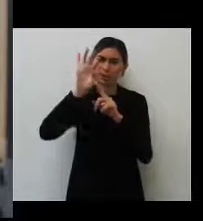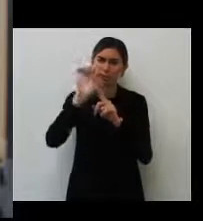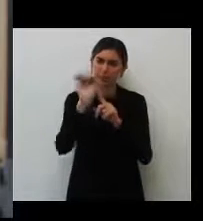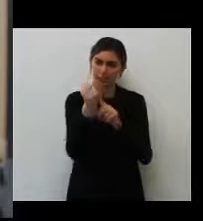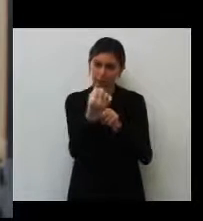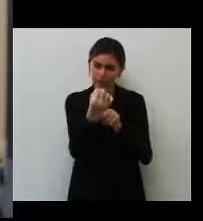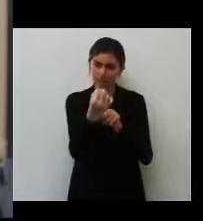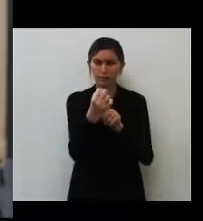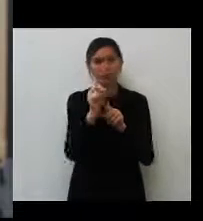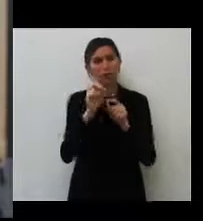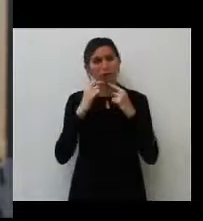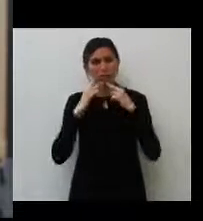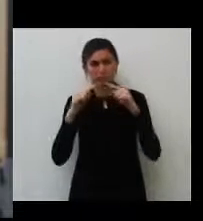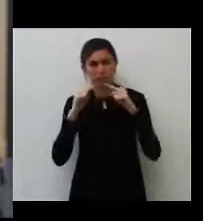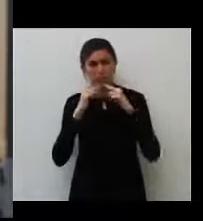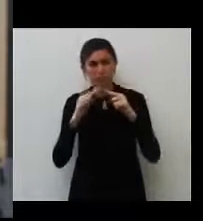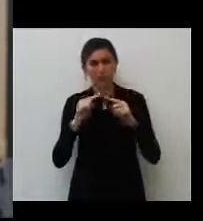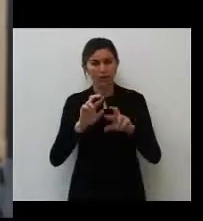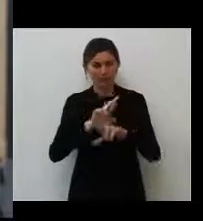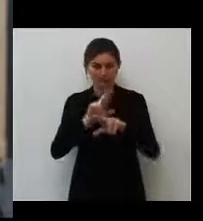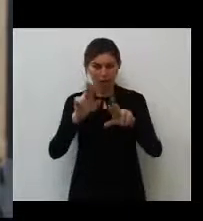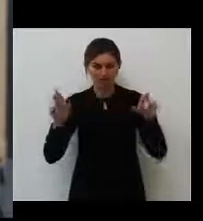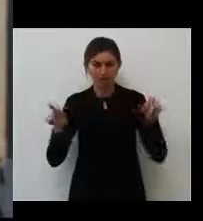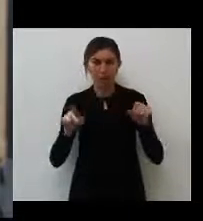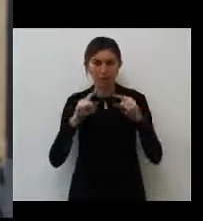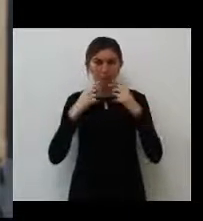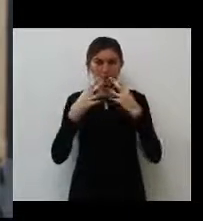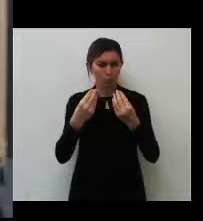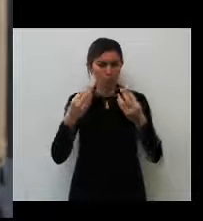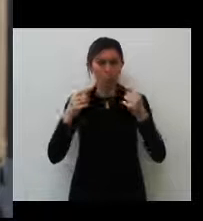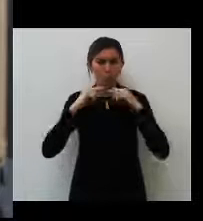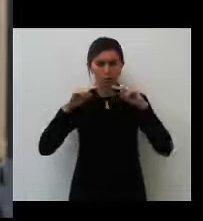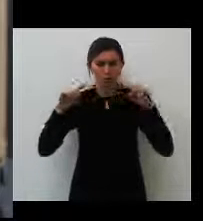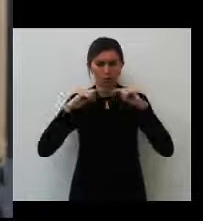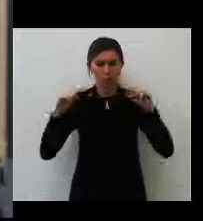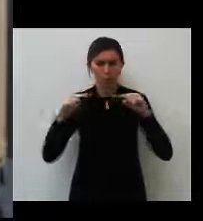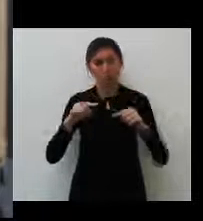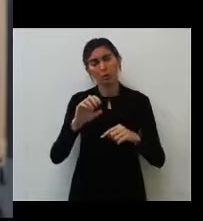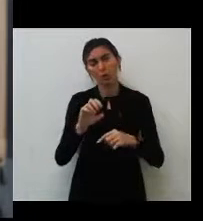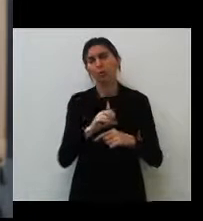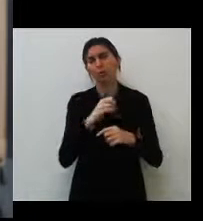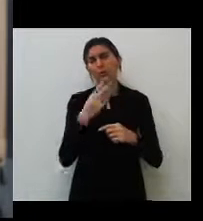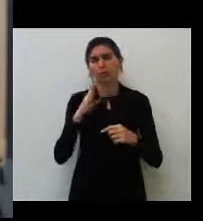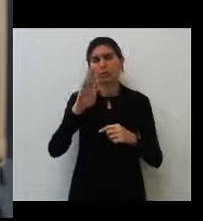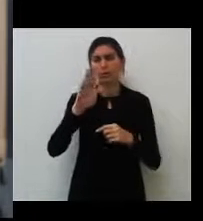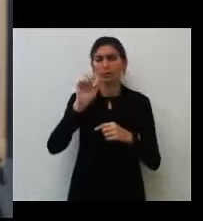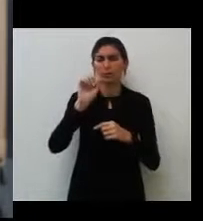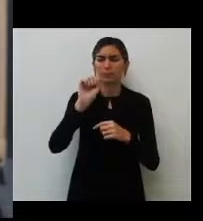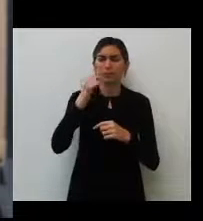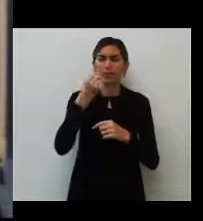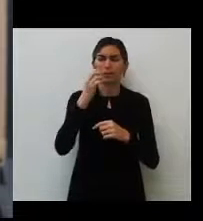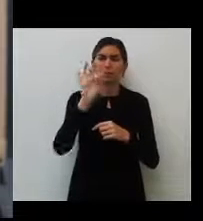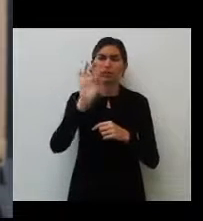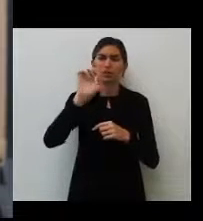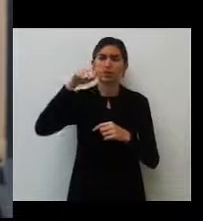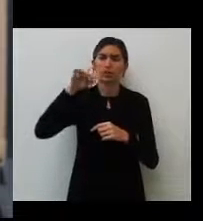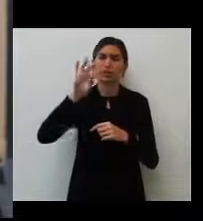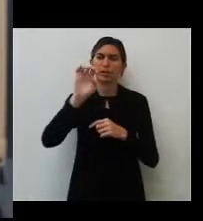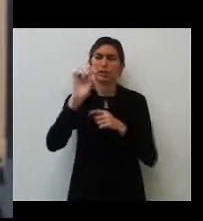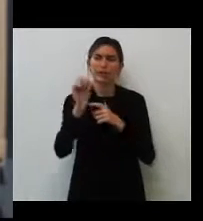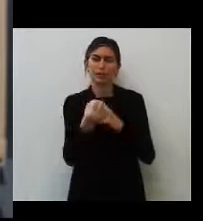bastantes as reclamações são várias são muitas as reclamações ou bastantes ali